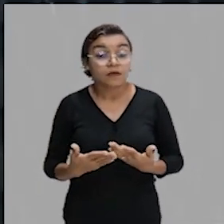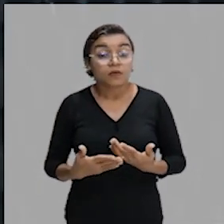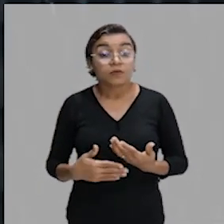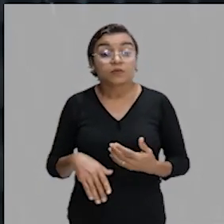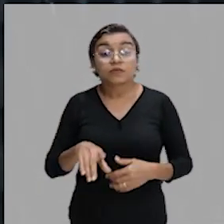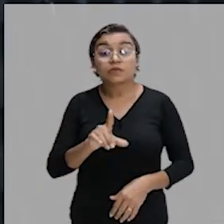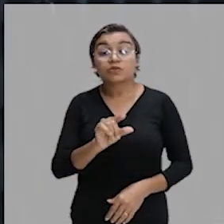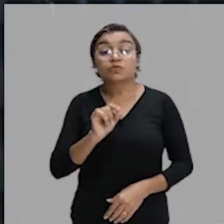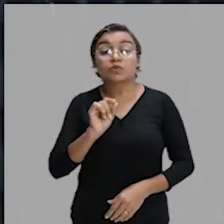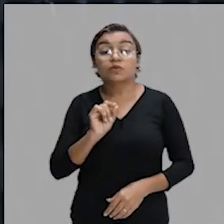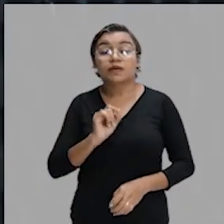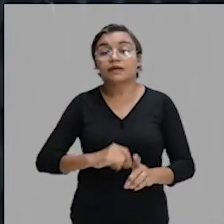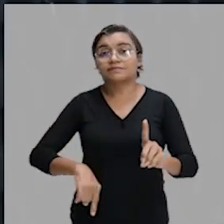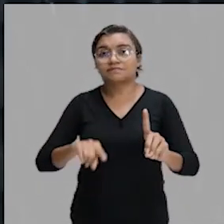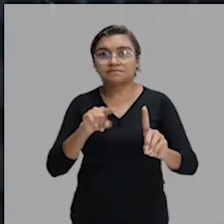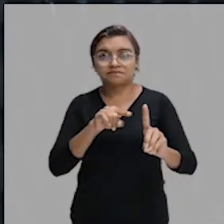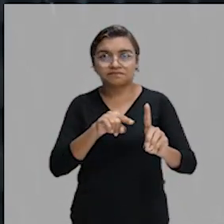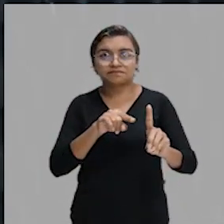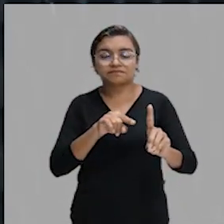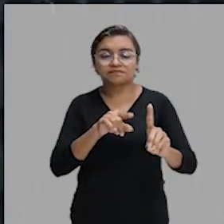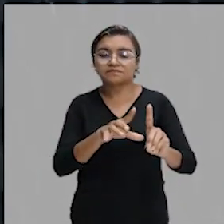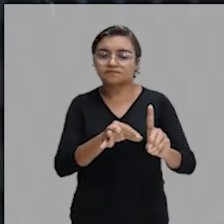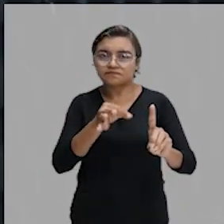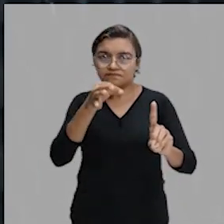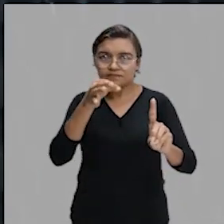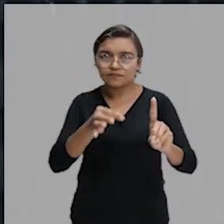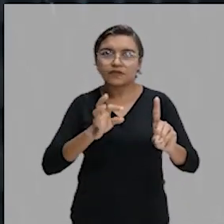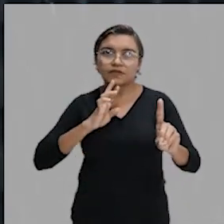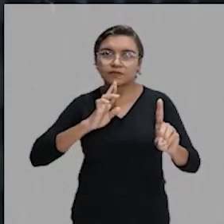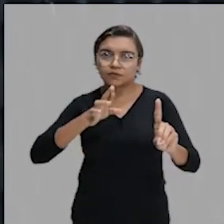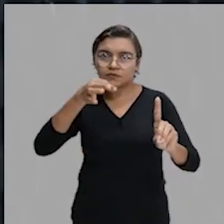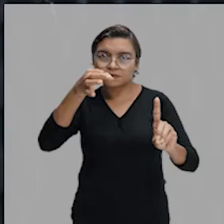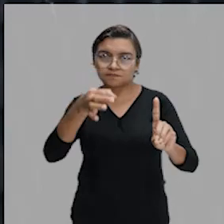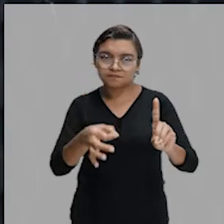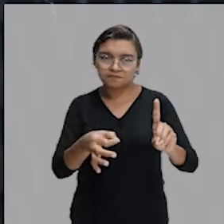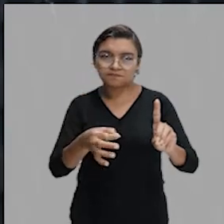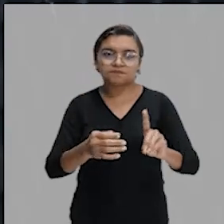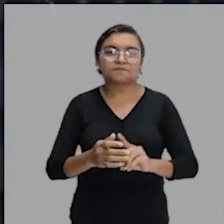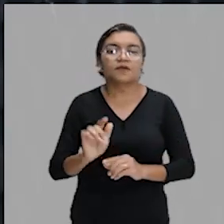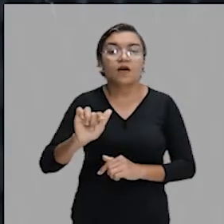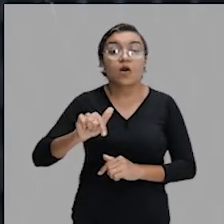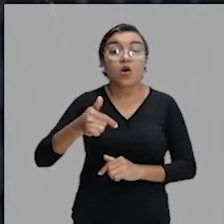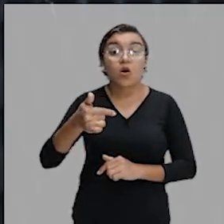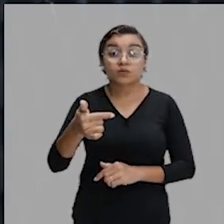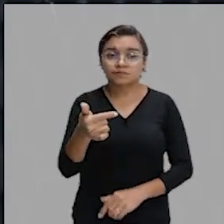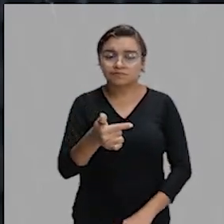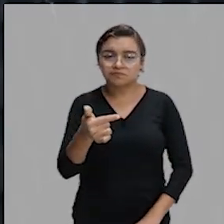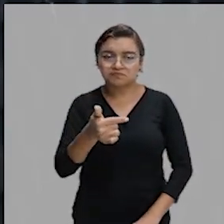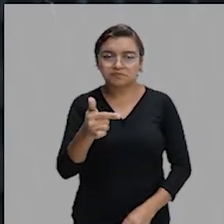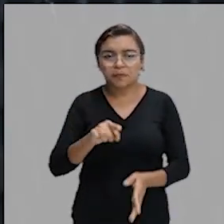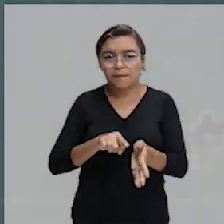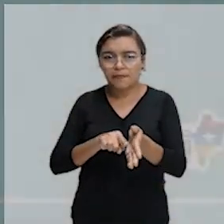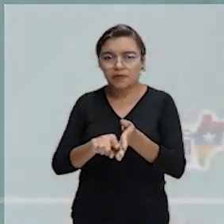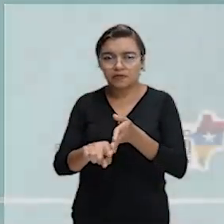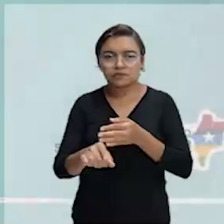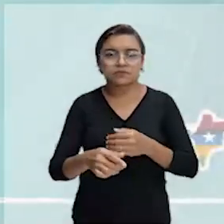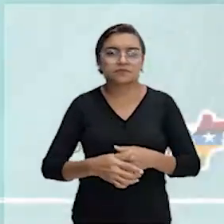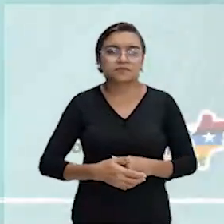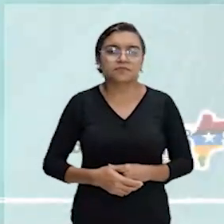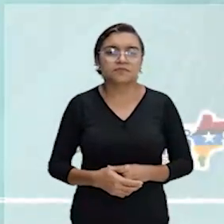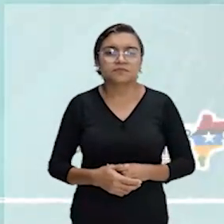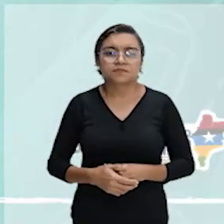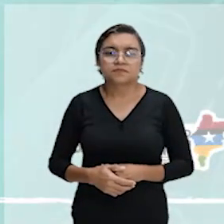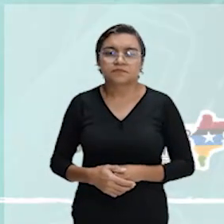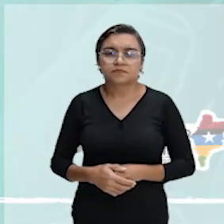marcar aqui a letra D de dado, portanto, correto? Perfeito? Vamos passar para a segunda questão. Essa segunda